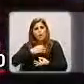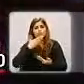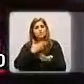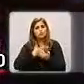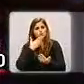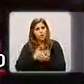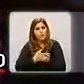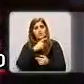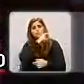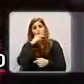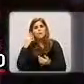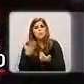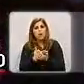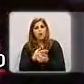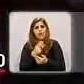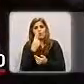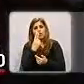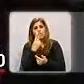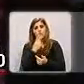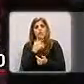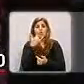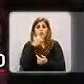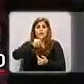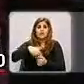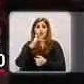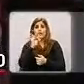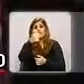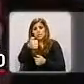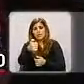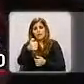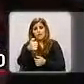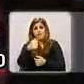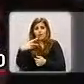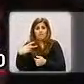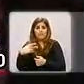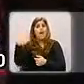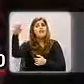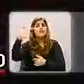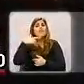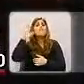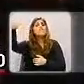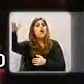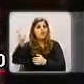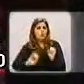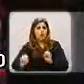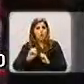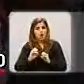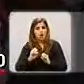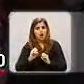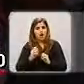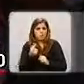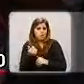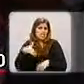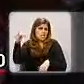sopa, sobremesa, pão, são 2,45€. Lá fora não há por este dinheiro? O preço lá fora é